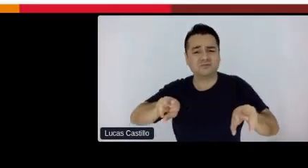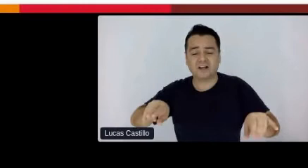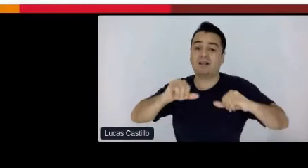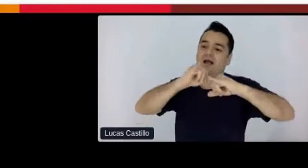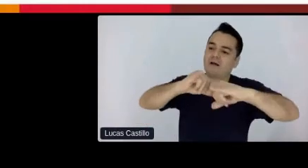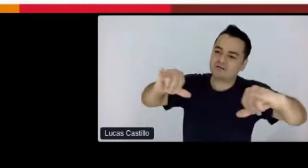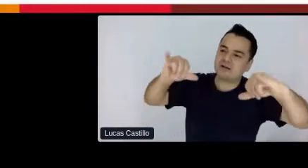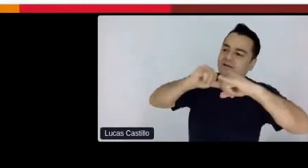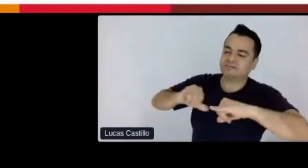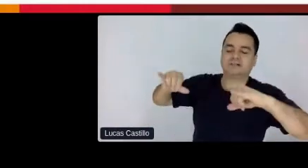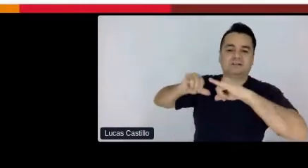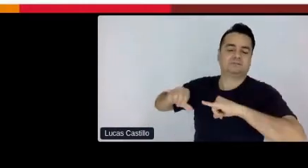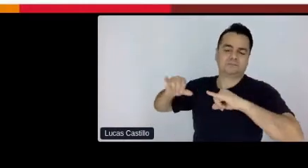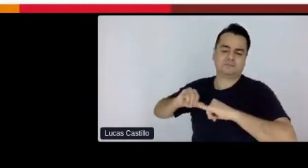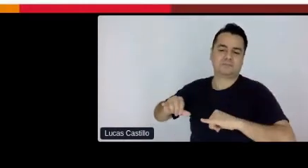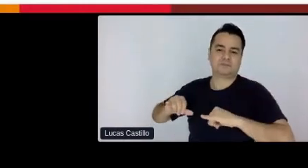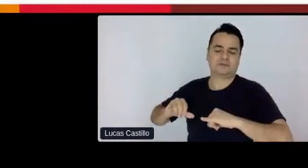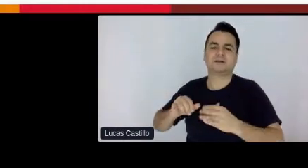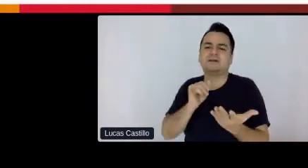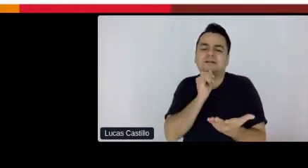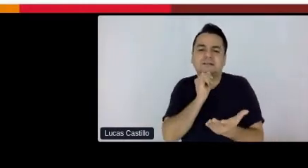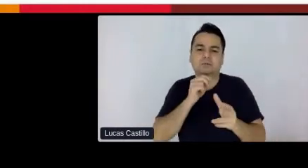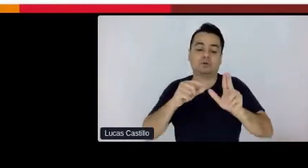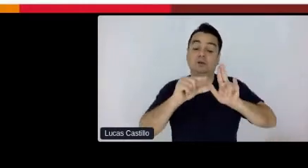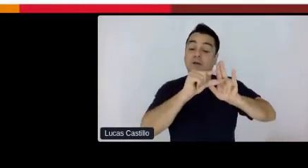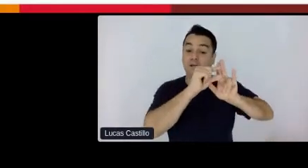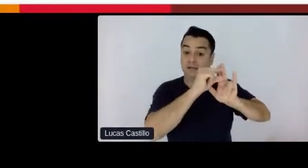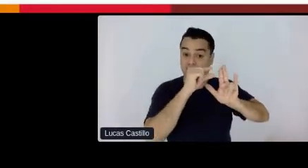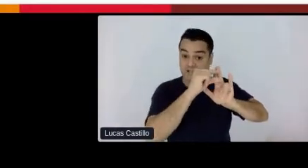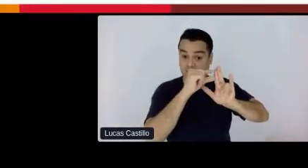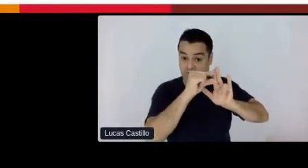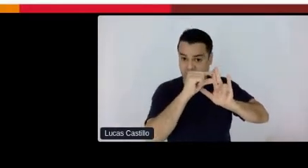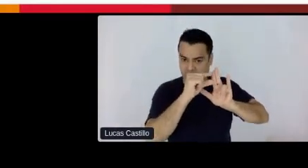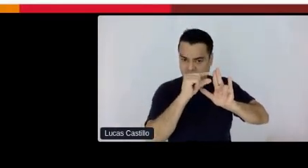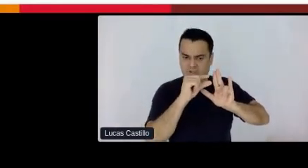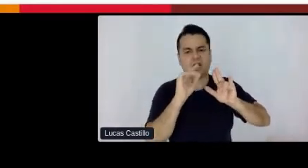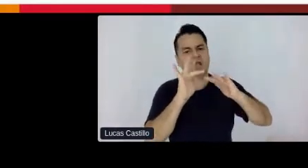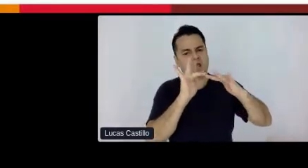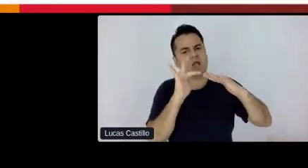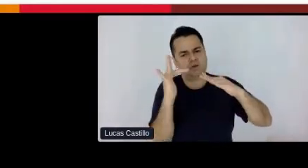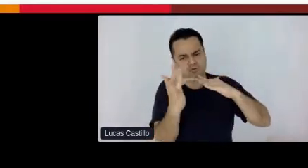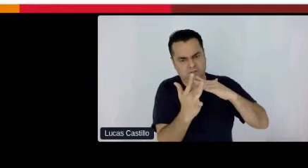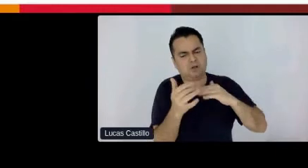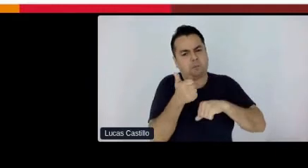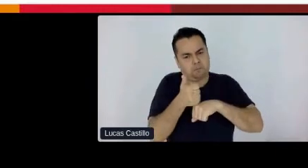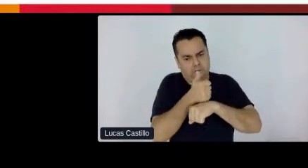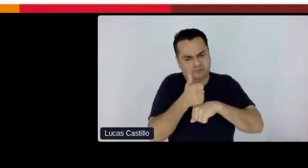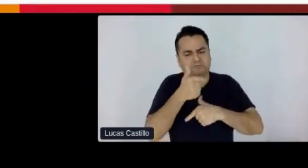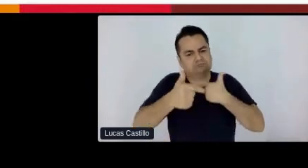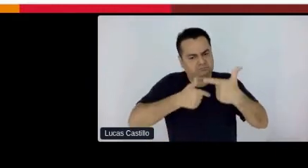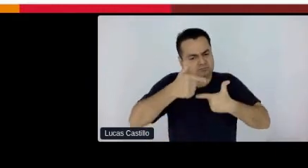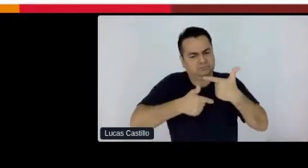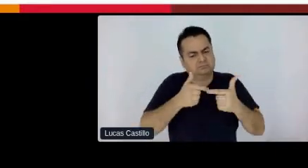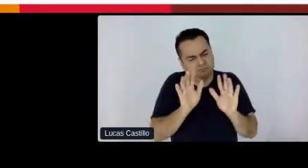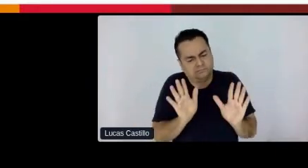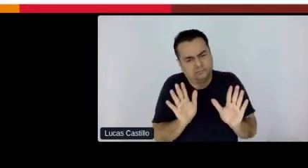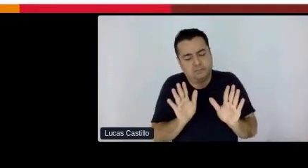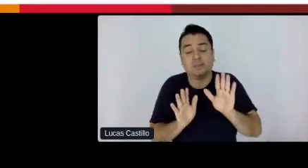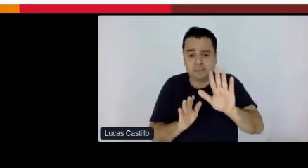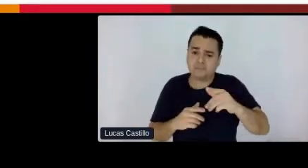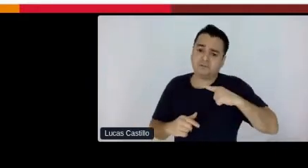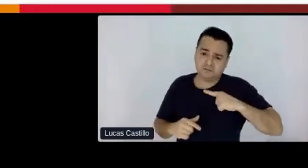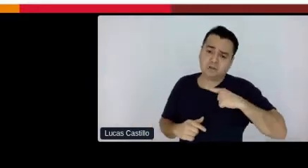normal a gente saber que o Requidin é uma rede social profissional, mas existem outras